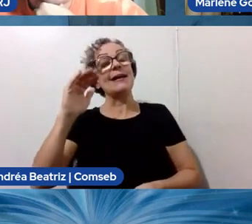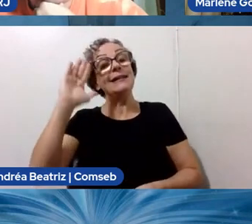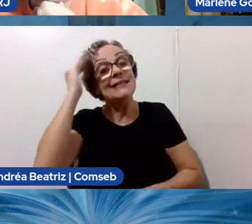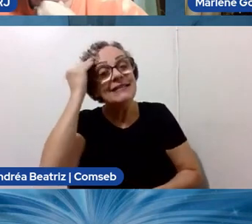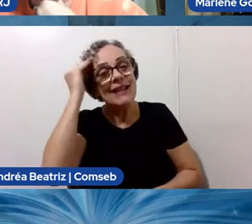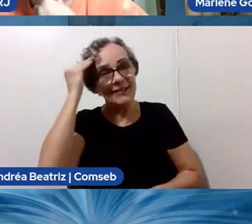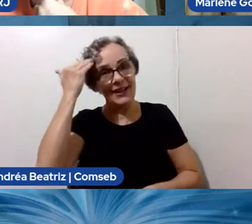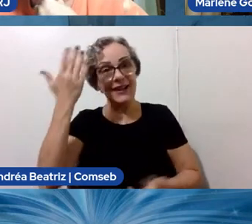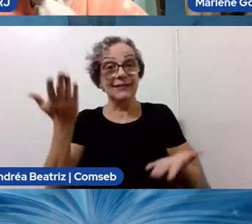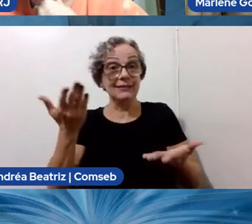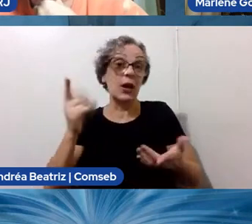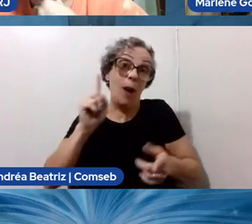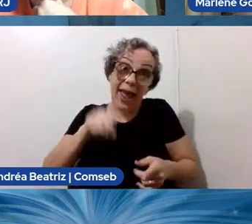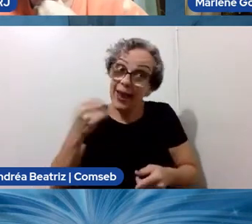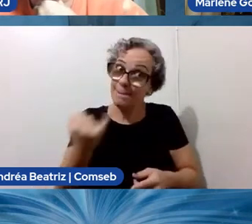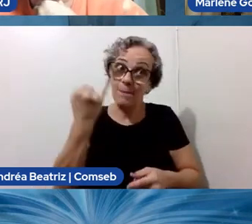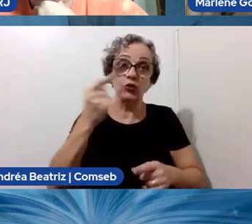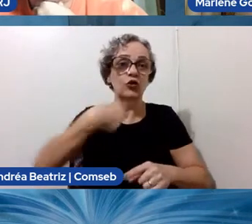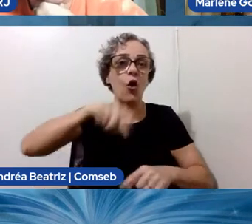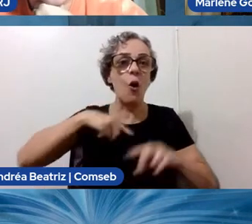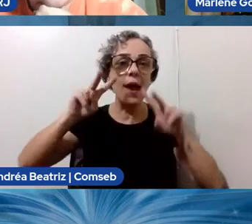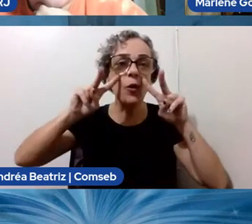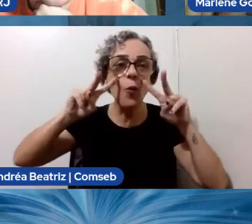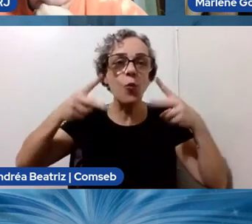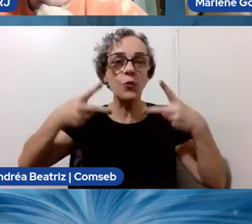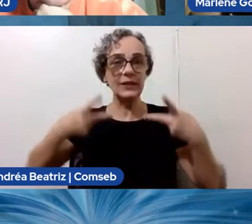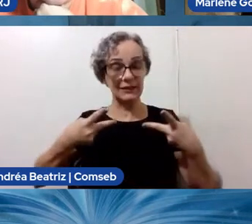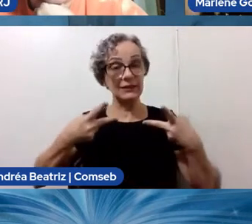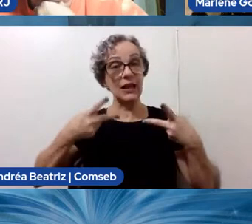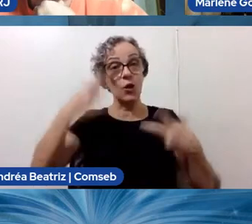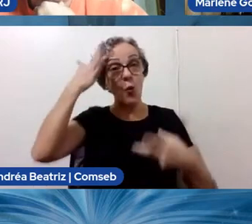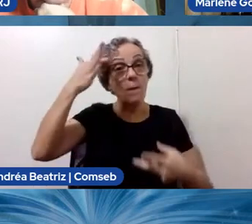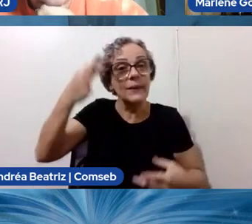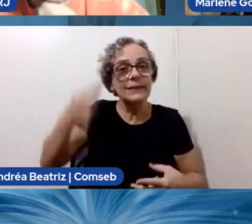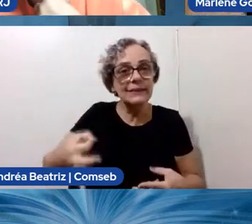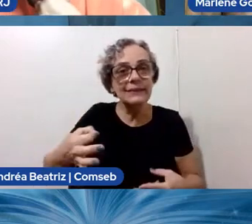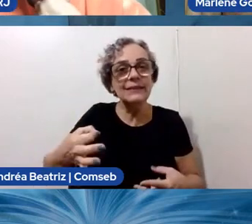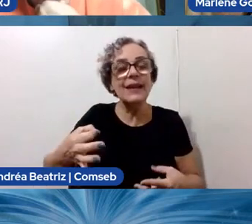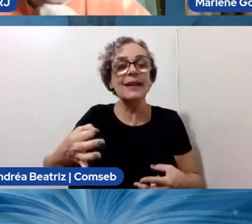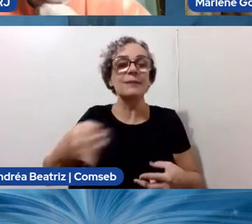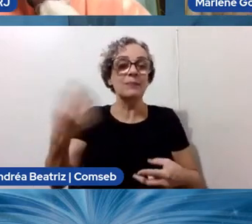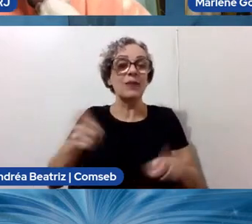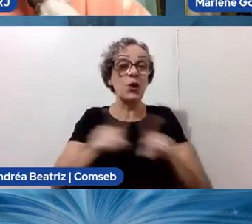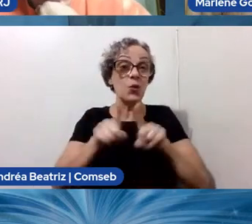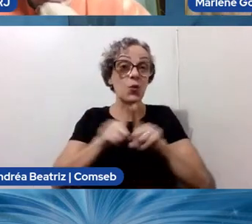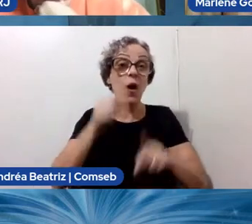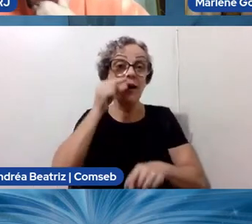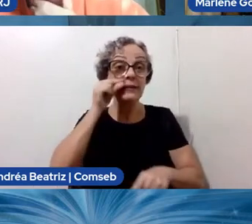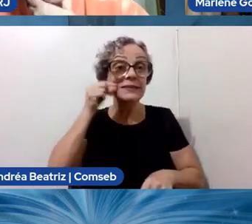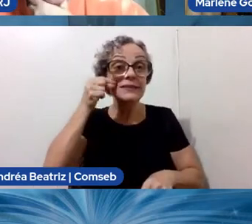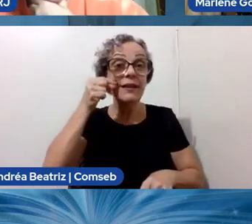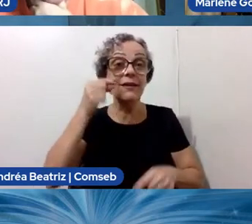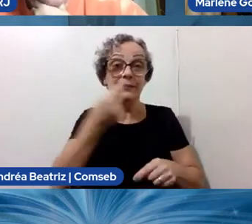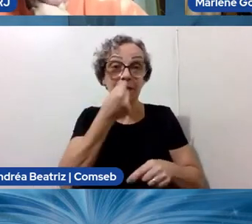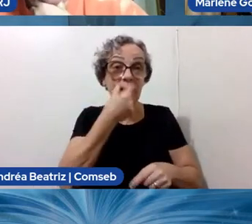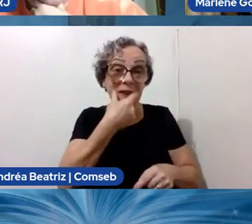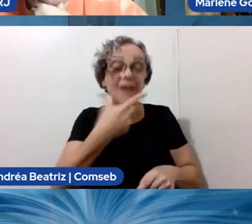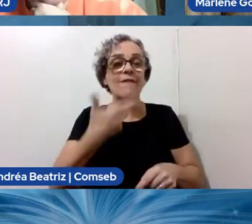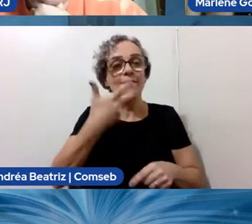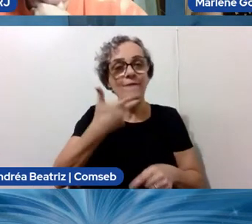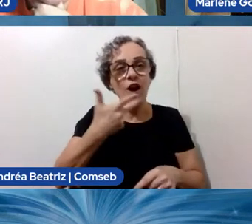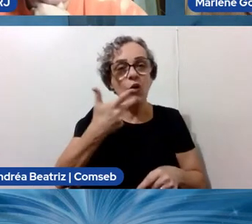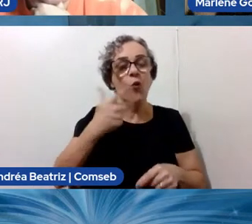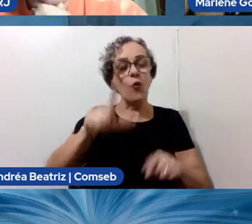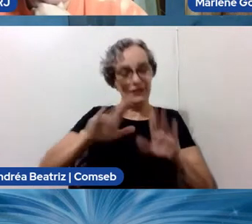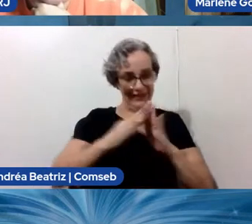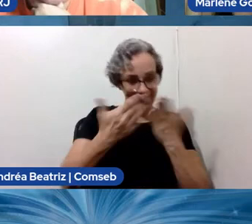né, compreender que isso é bem como o André Luiz falou, evolução em dois mundos, né? Não é na mesma medida, né? Está tendo a evolução